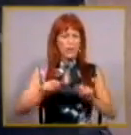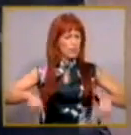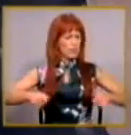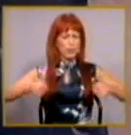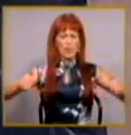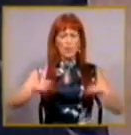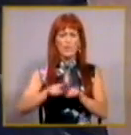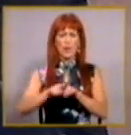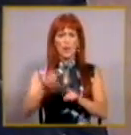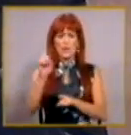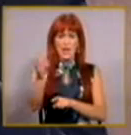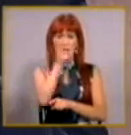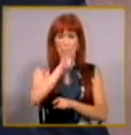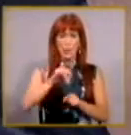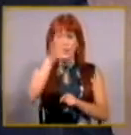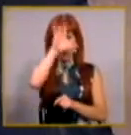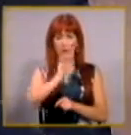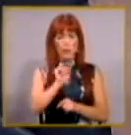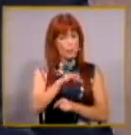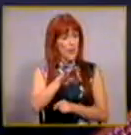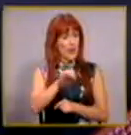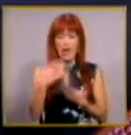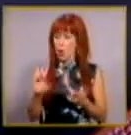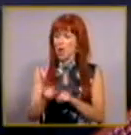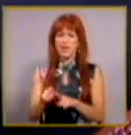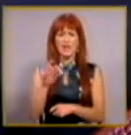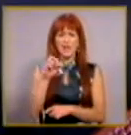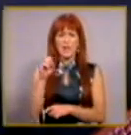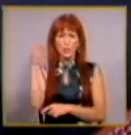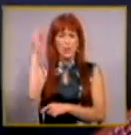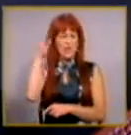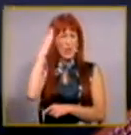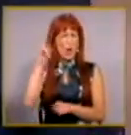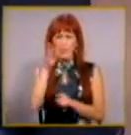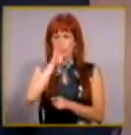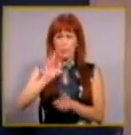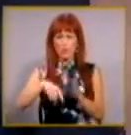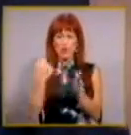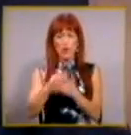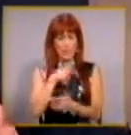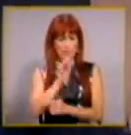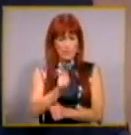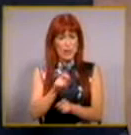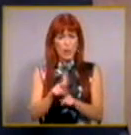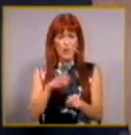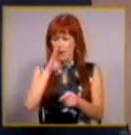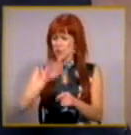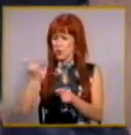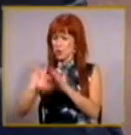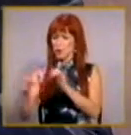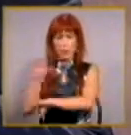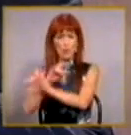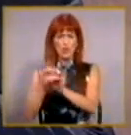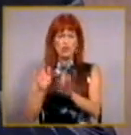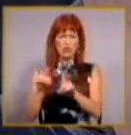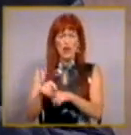que teve zero de execução de facto no Governo Socialista, mas que neste momento vai já com 30% salvo erro de execução, o que diz bem daquilo que é aplicar os fundos comunitários.